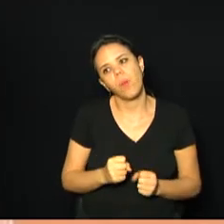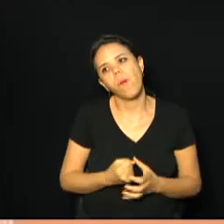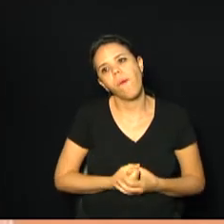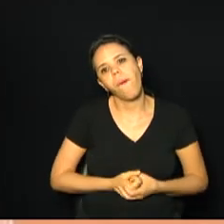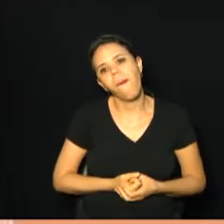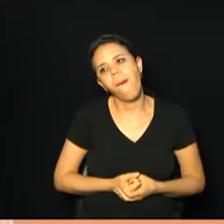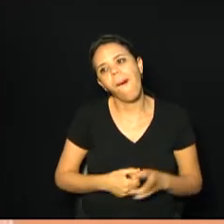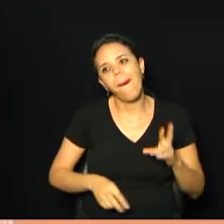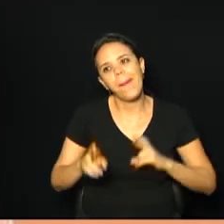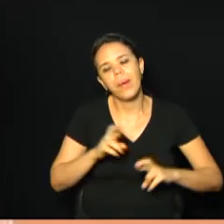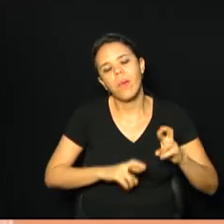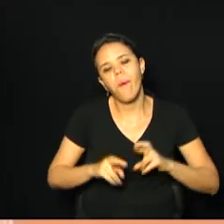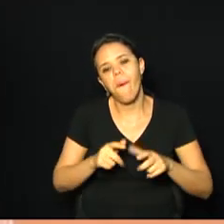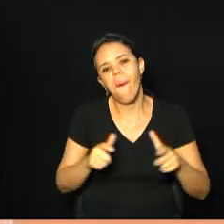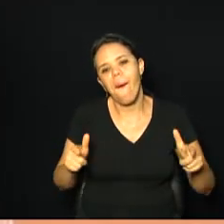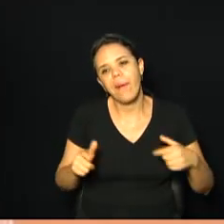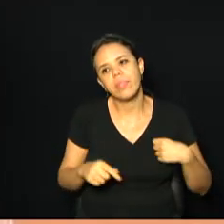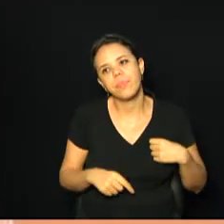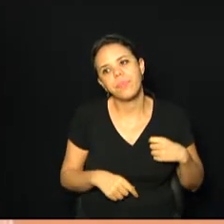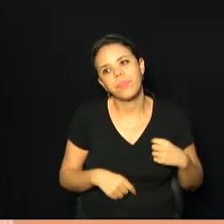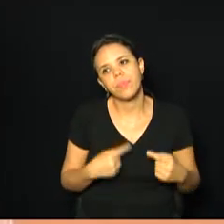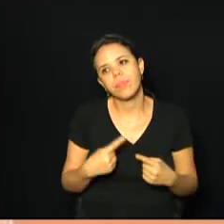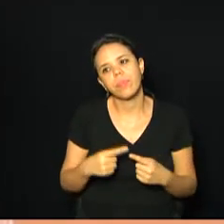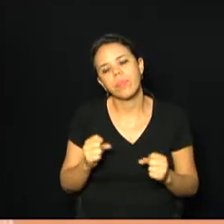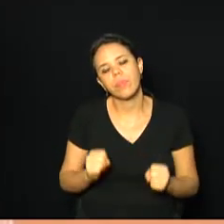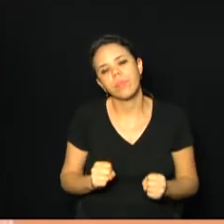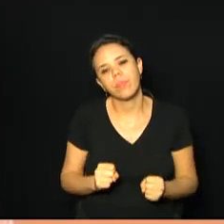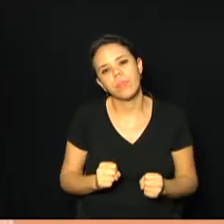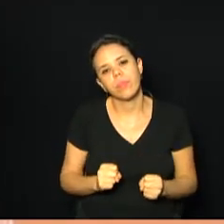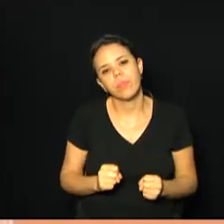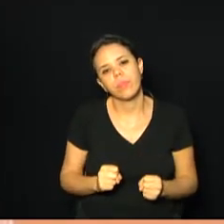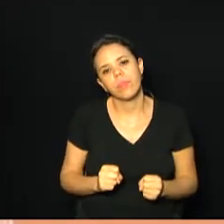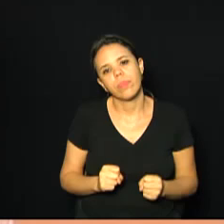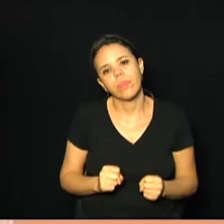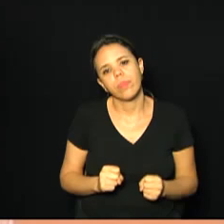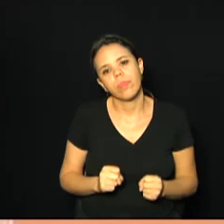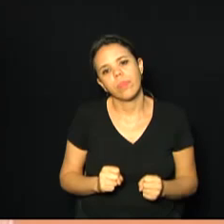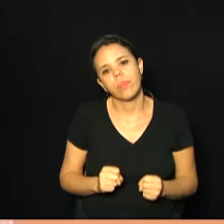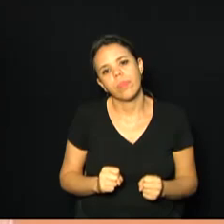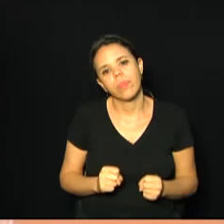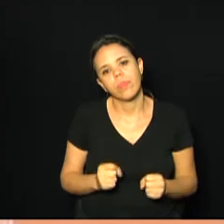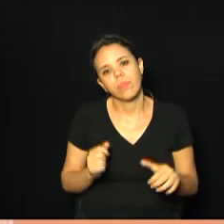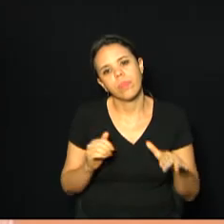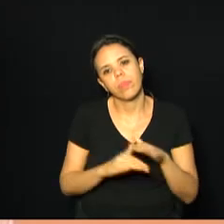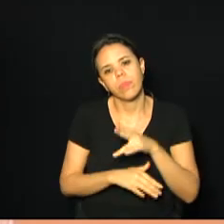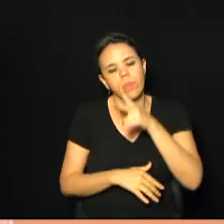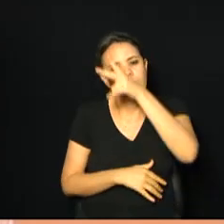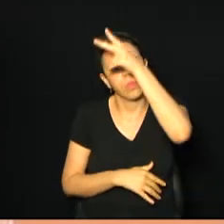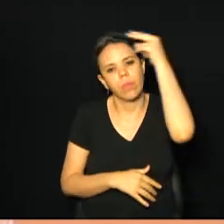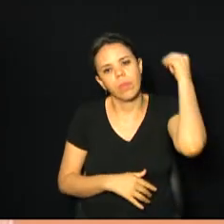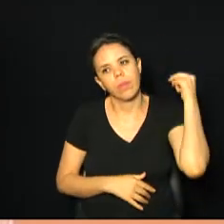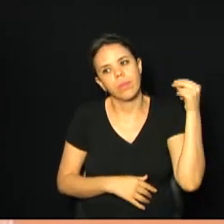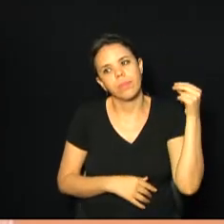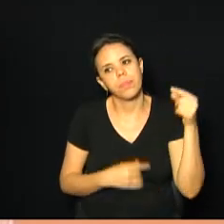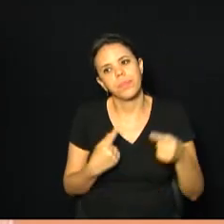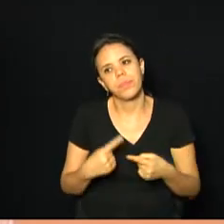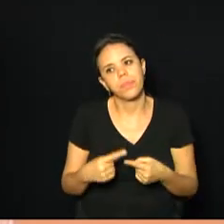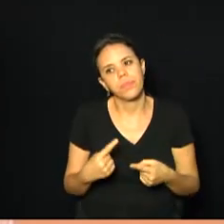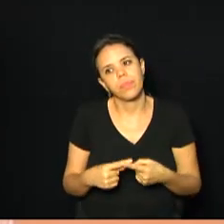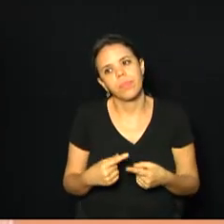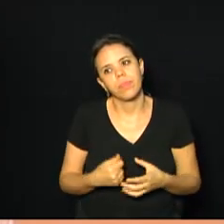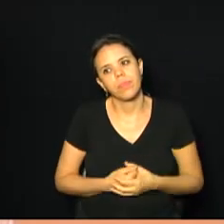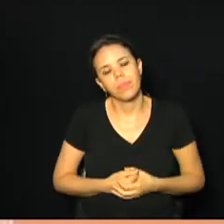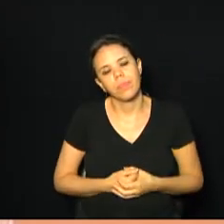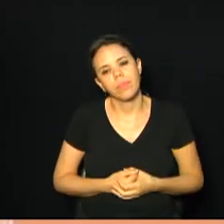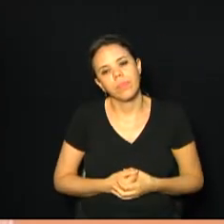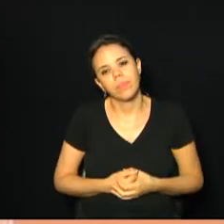uma fiscalização mais intensa até para poder encher um pouquinho mais os cofres públicos, vamos dizer assim, porque está todo